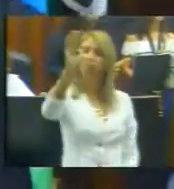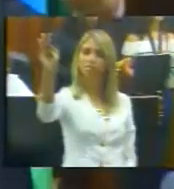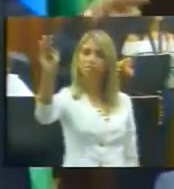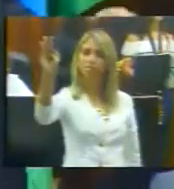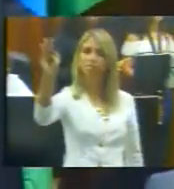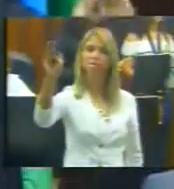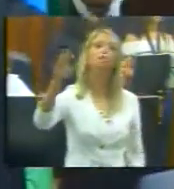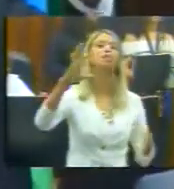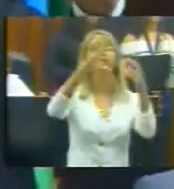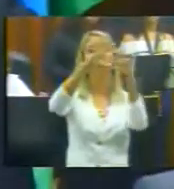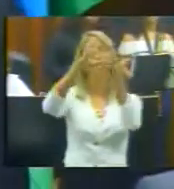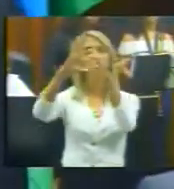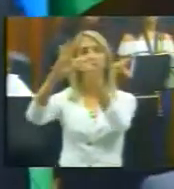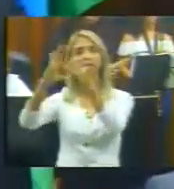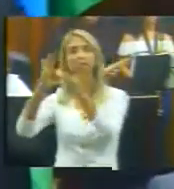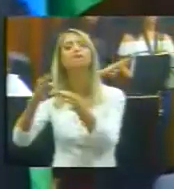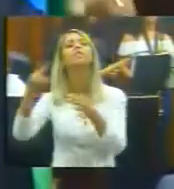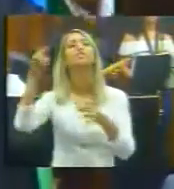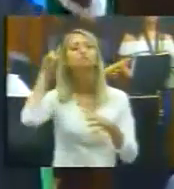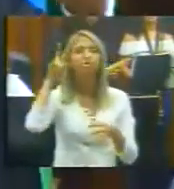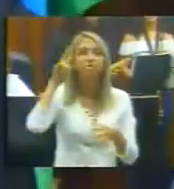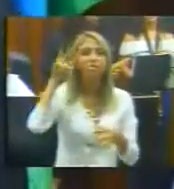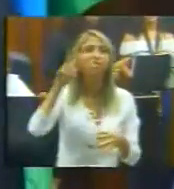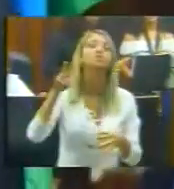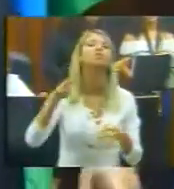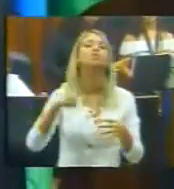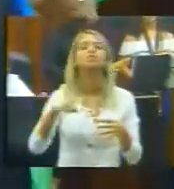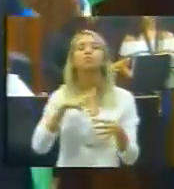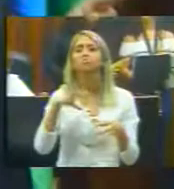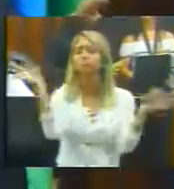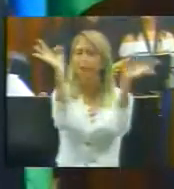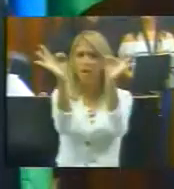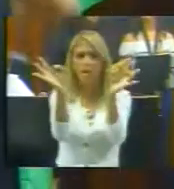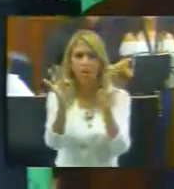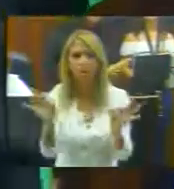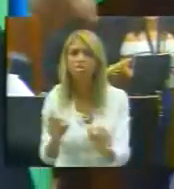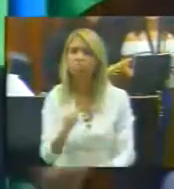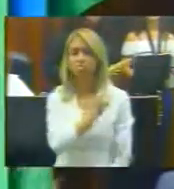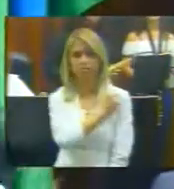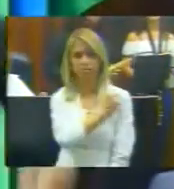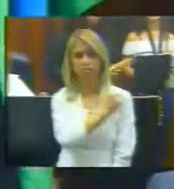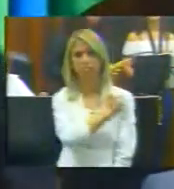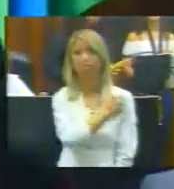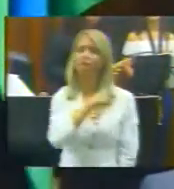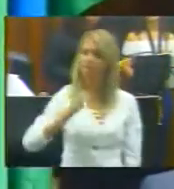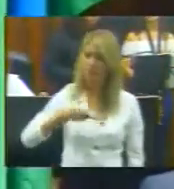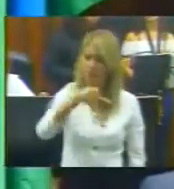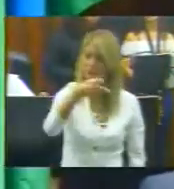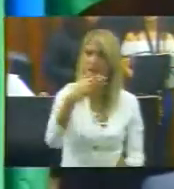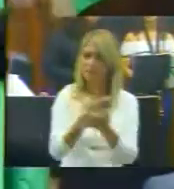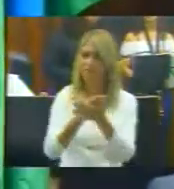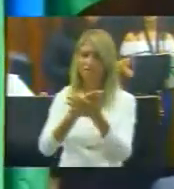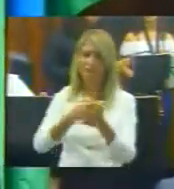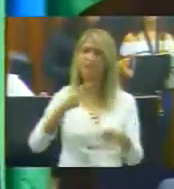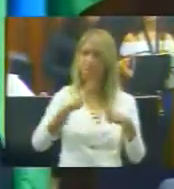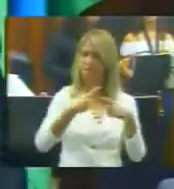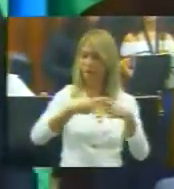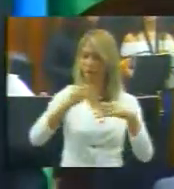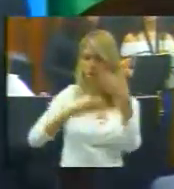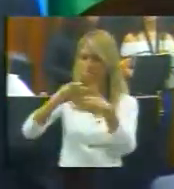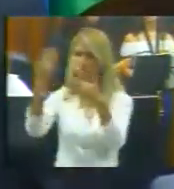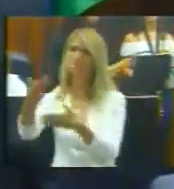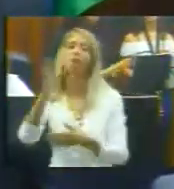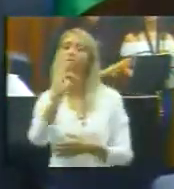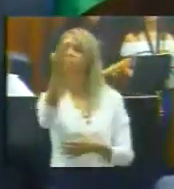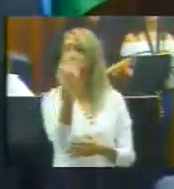na Olimpíada de História, com excelente papel, então um excelente aluno. Puxei a orelha, tem que continuar estudando, tem que ir embora. Né?